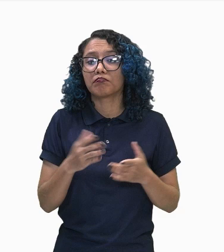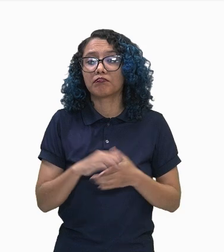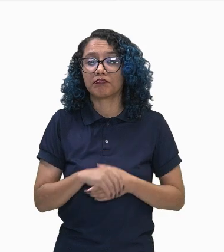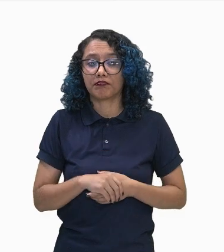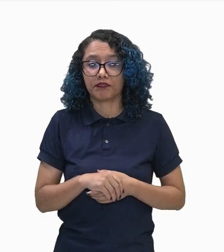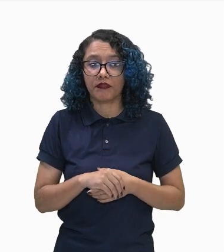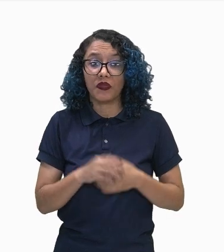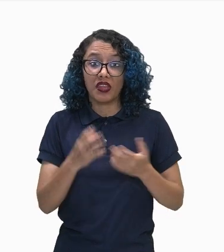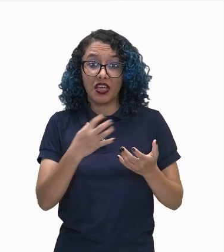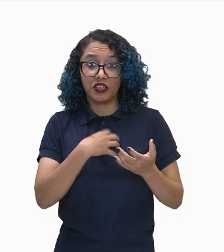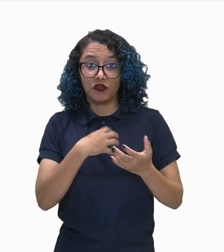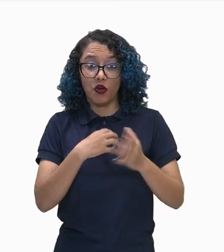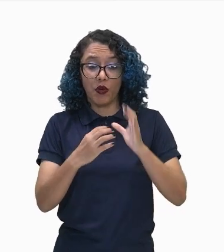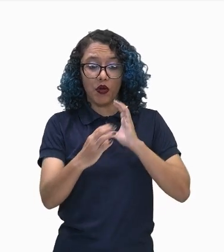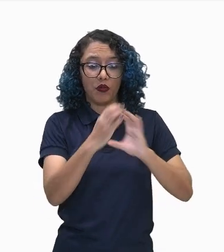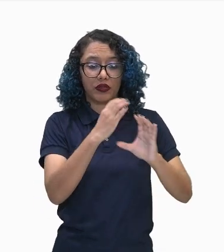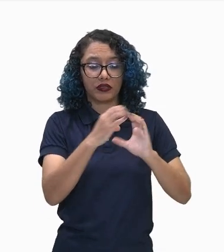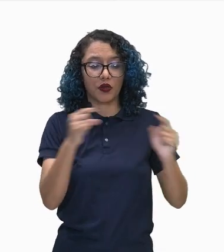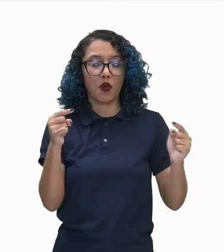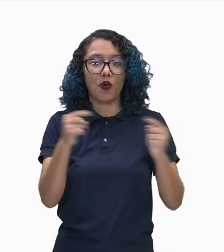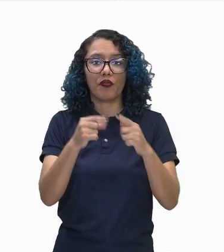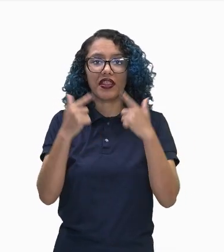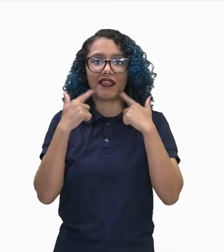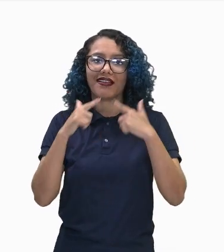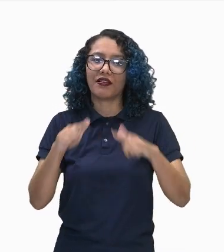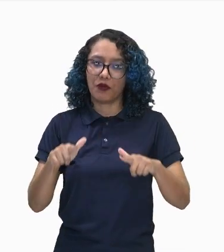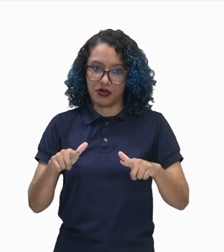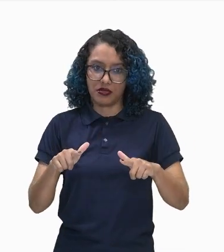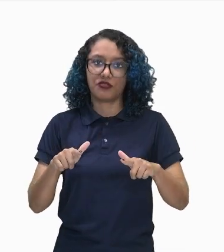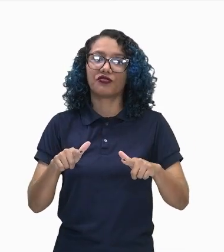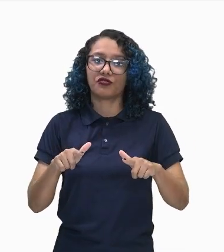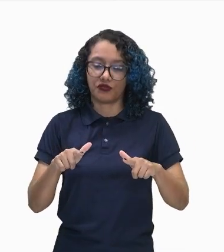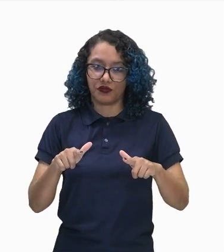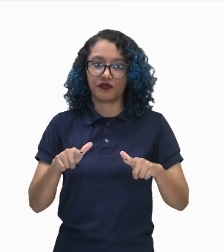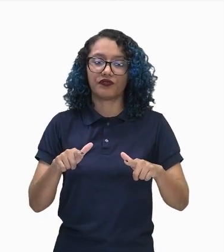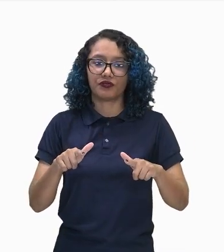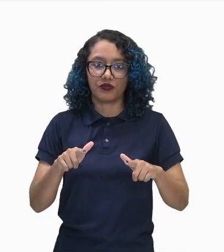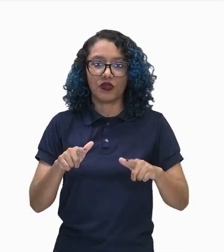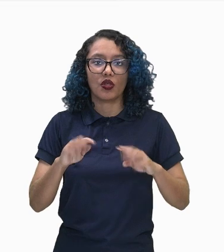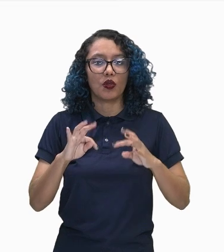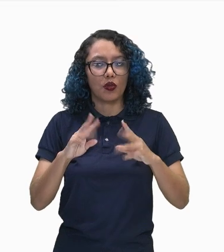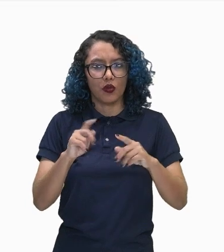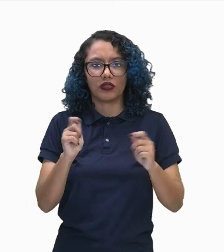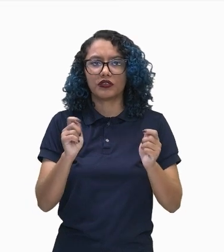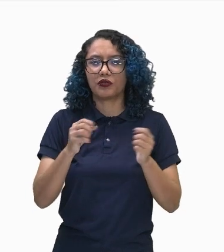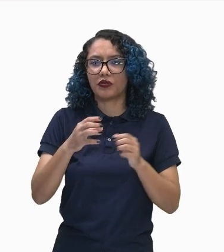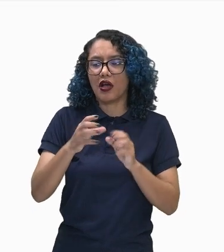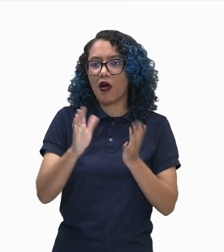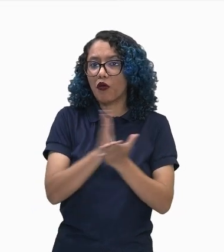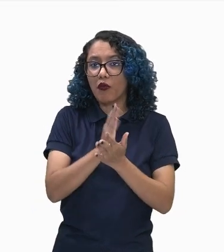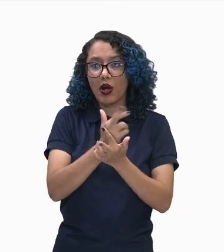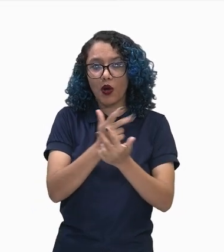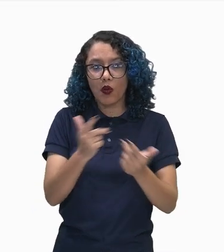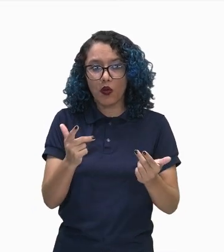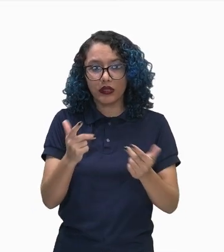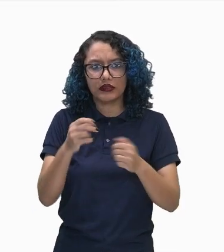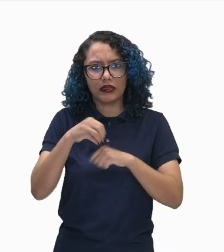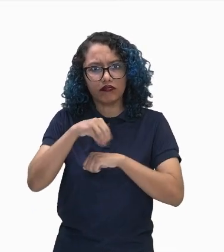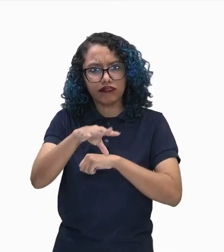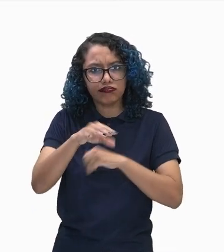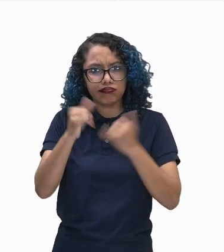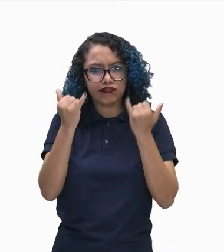de comunicação é uma linguagem, né? Todas elas comunicam algo através da